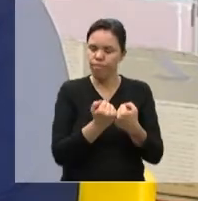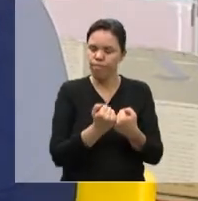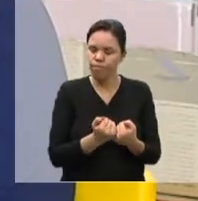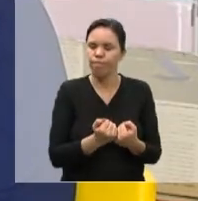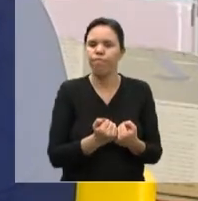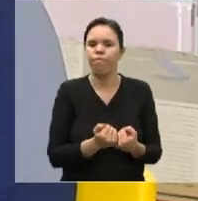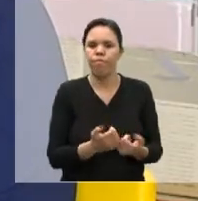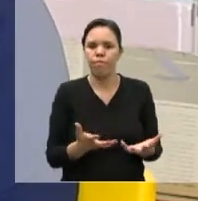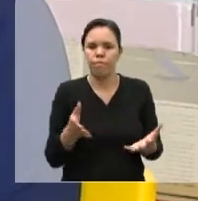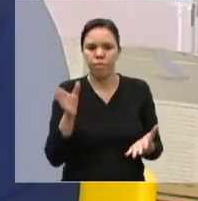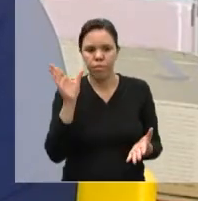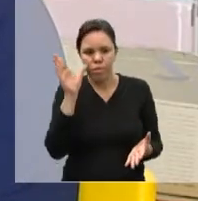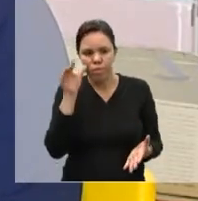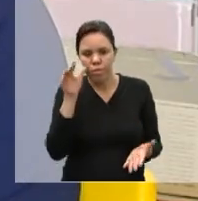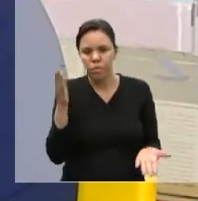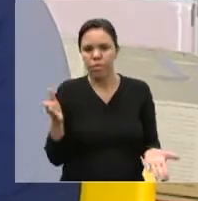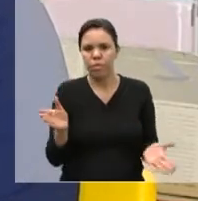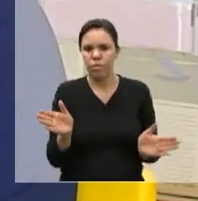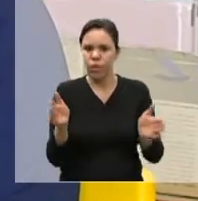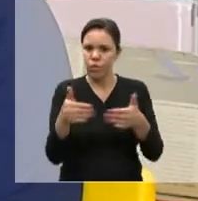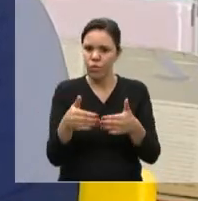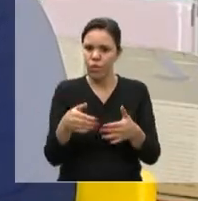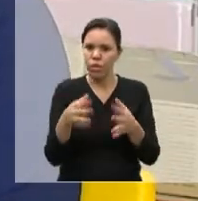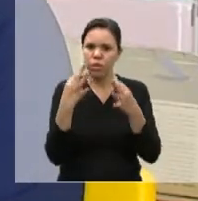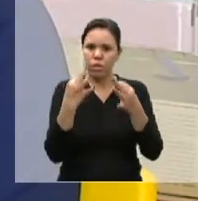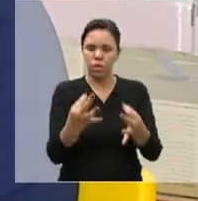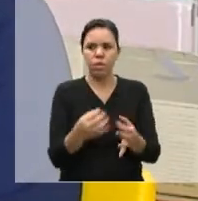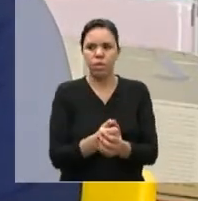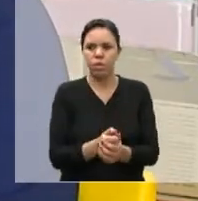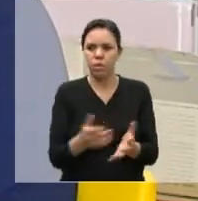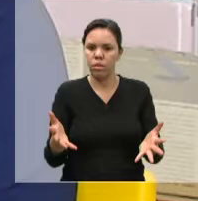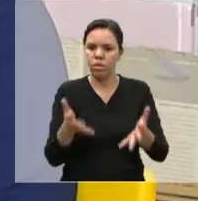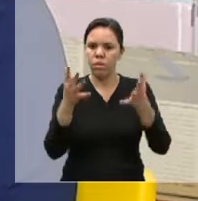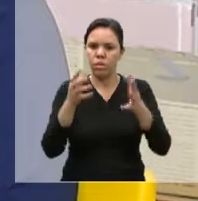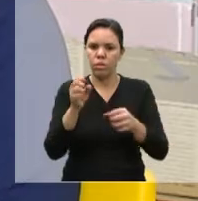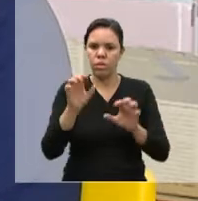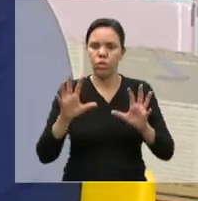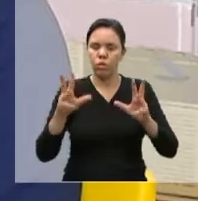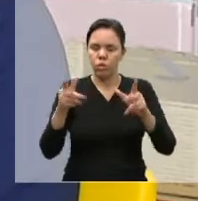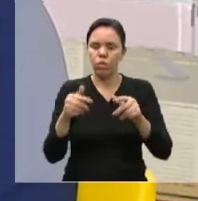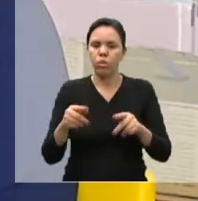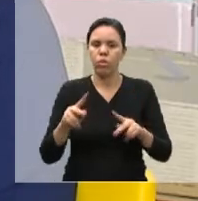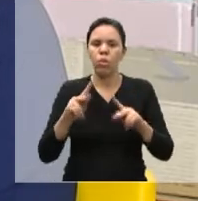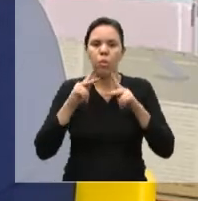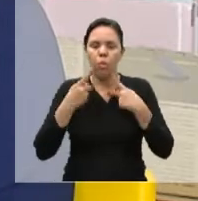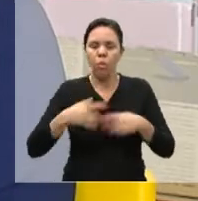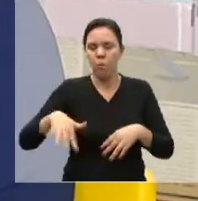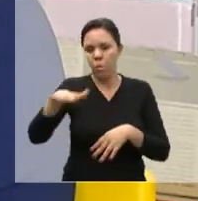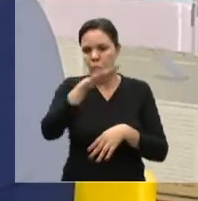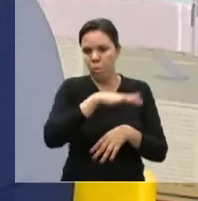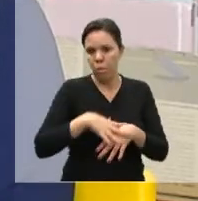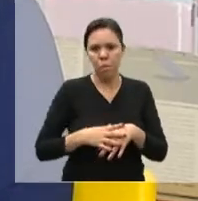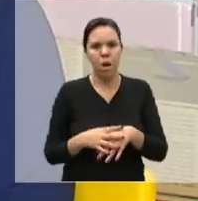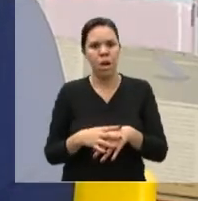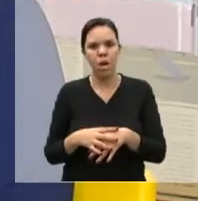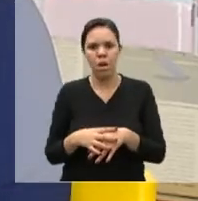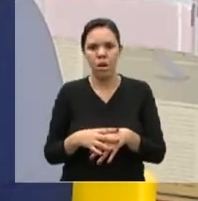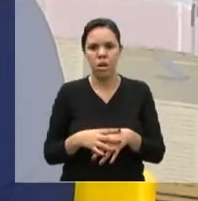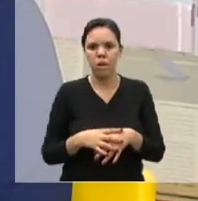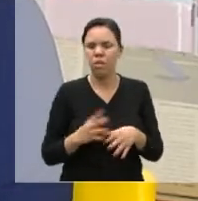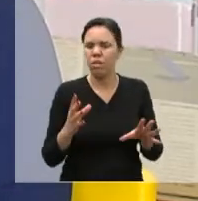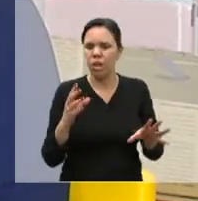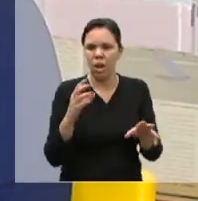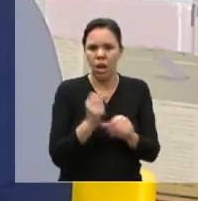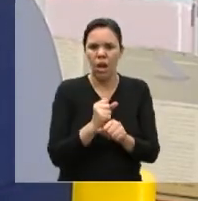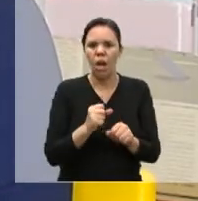naturais. Temos ganhado muitos prêmios aí, muito reconhecimento, com muito esforço, com muita batalha de todos aqui da